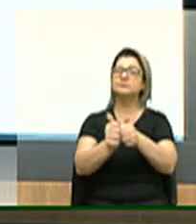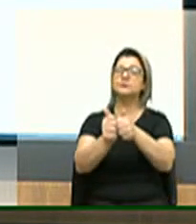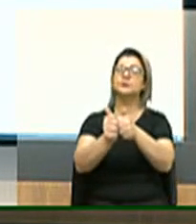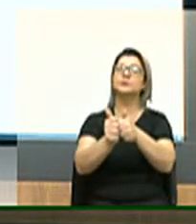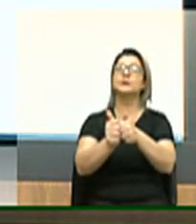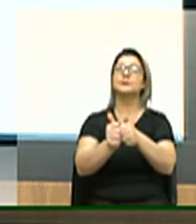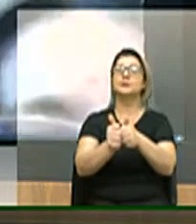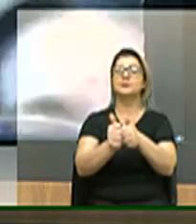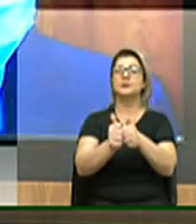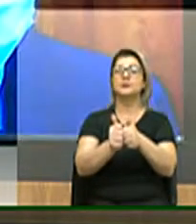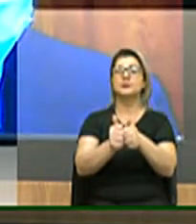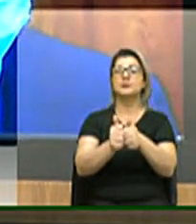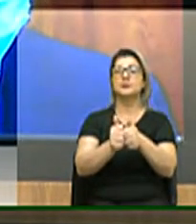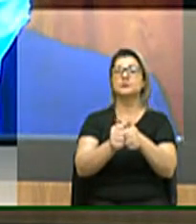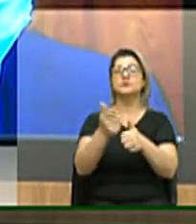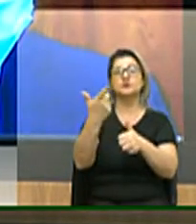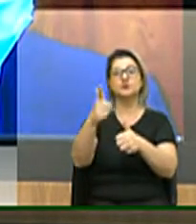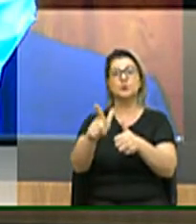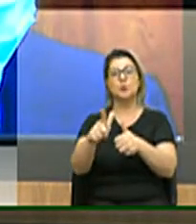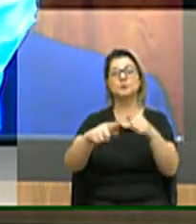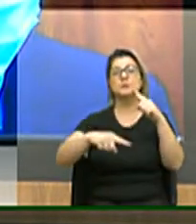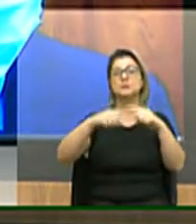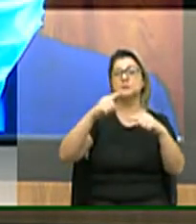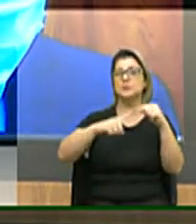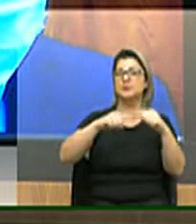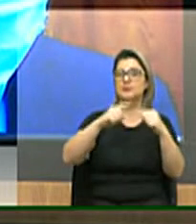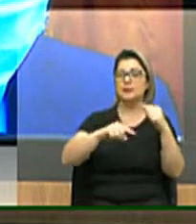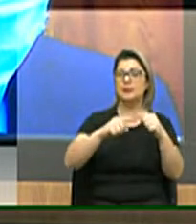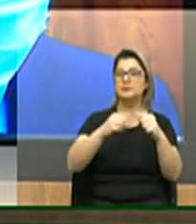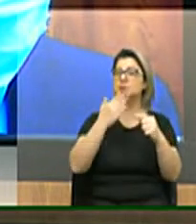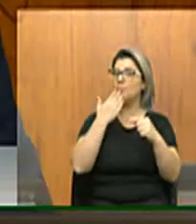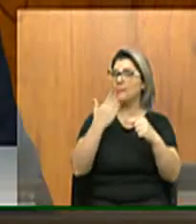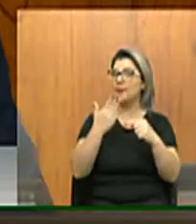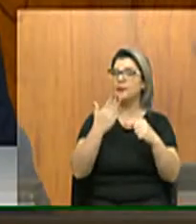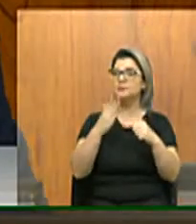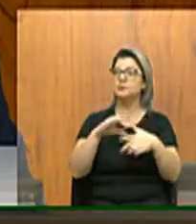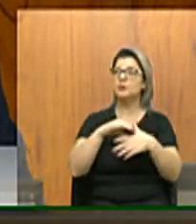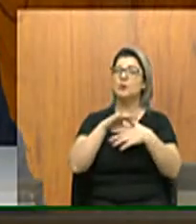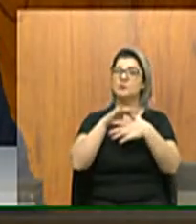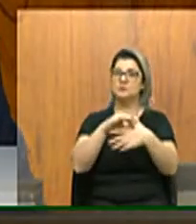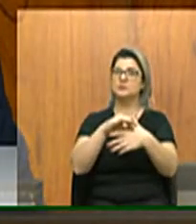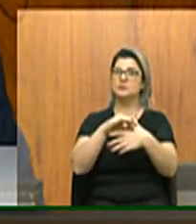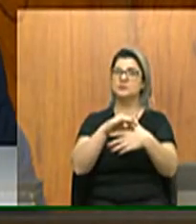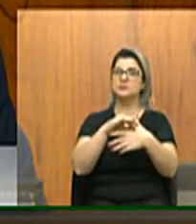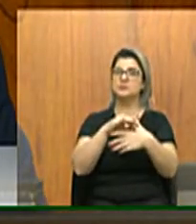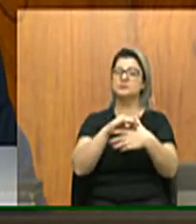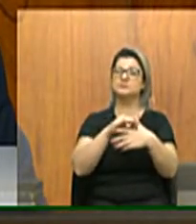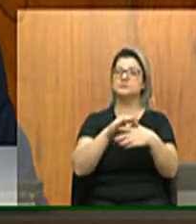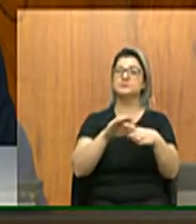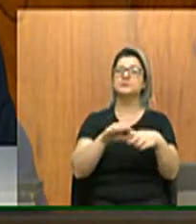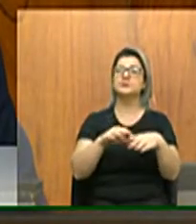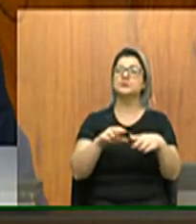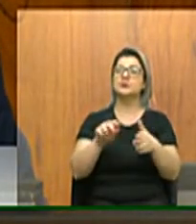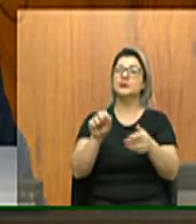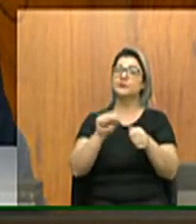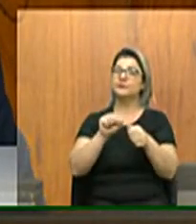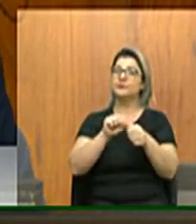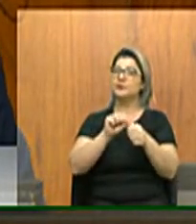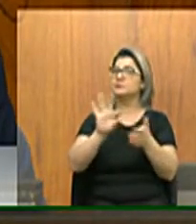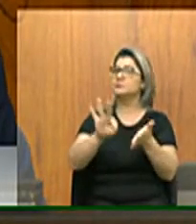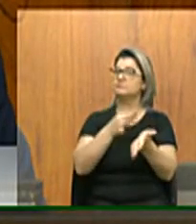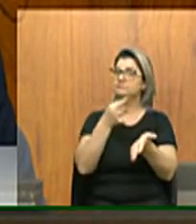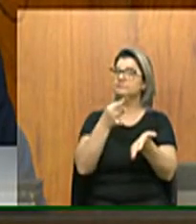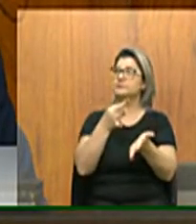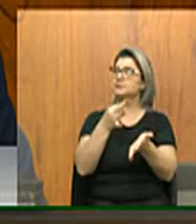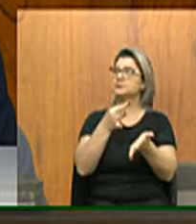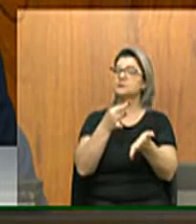No encaminhamento deste das demais matérias, eu solicito aos líderes das bancadas que façam a sua inscrição ou do deputado ou deputada